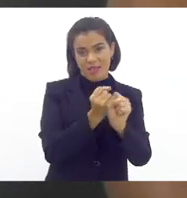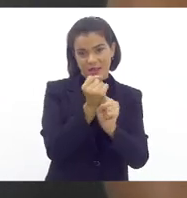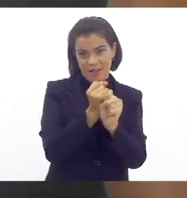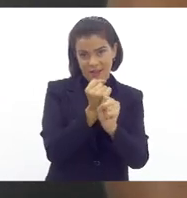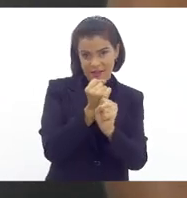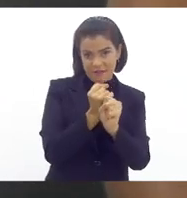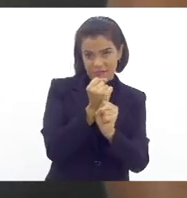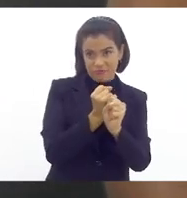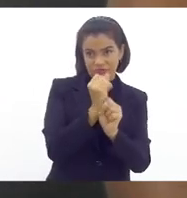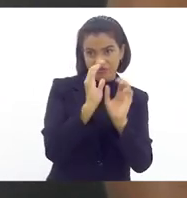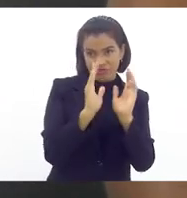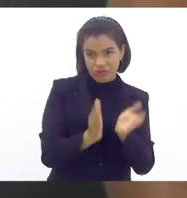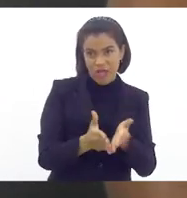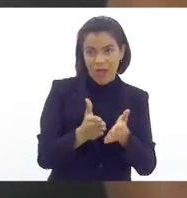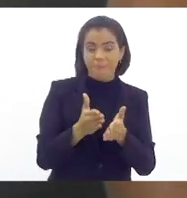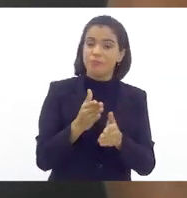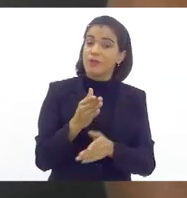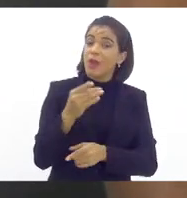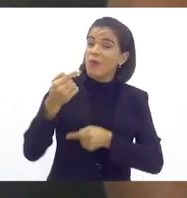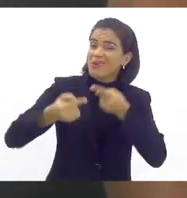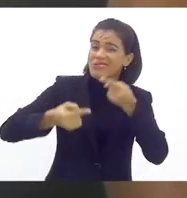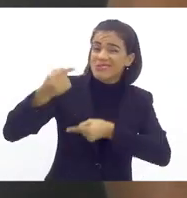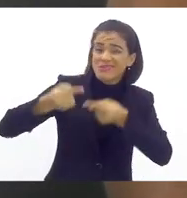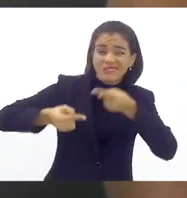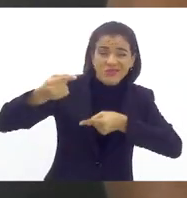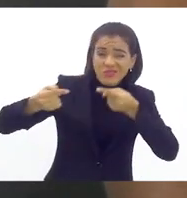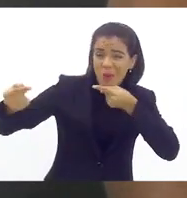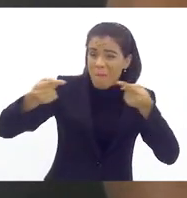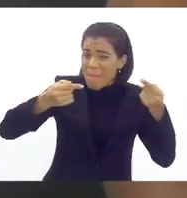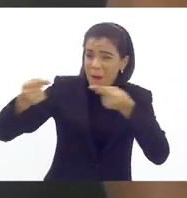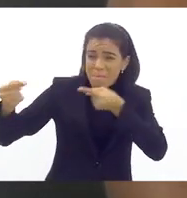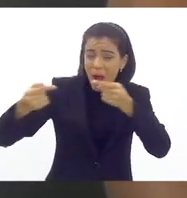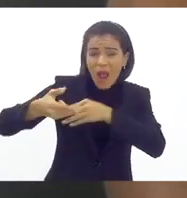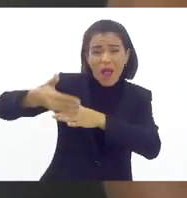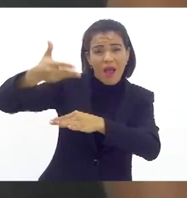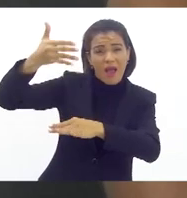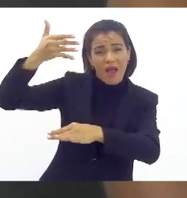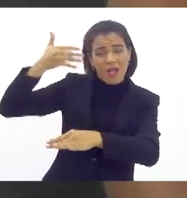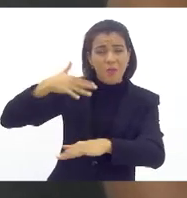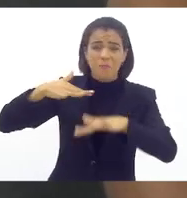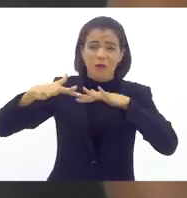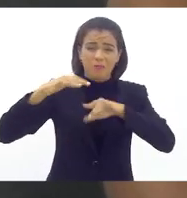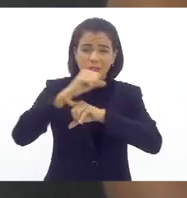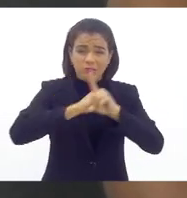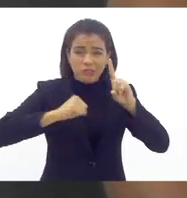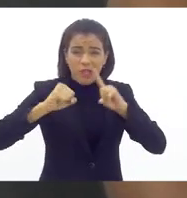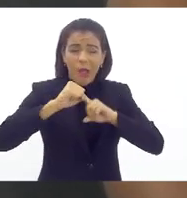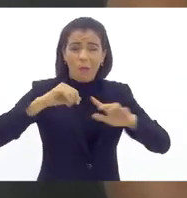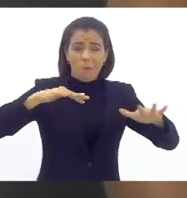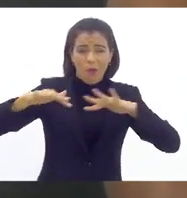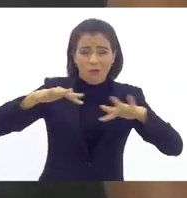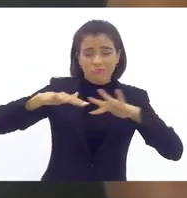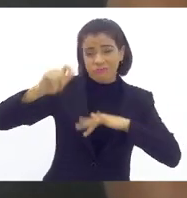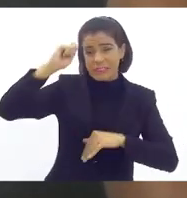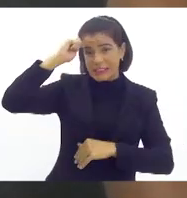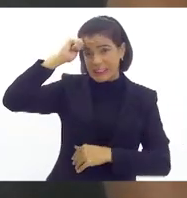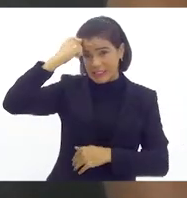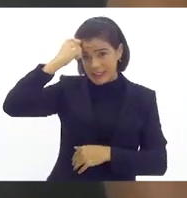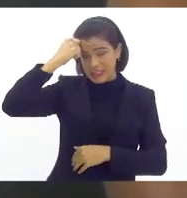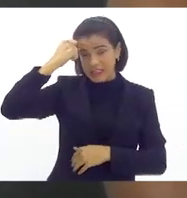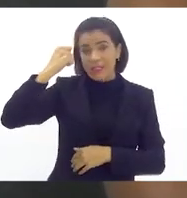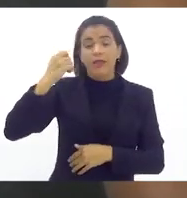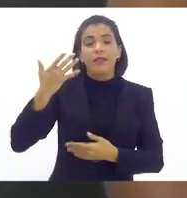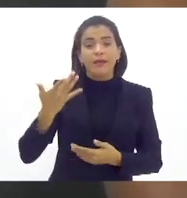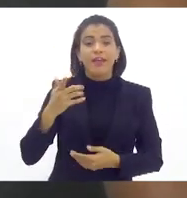vieram de uma discussão muito anterior, dos movimentos sociais, dos movimentos negros, e